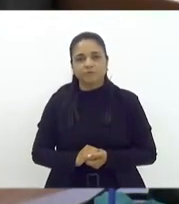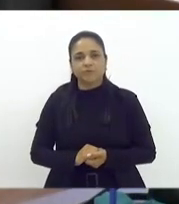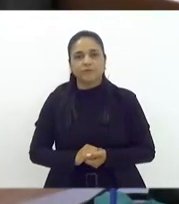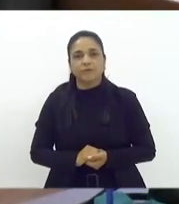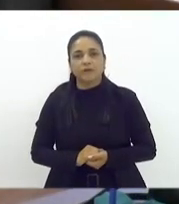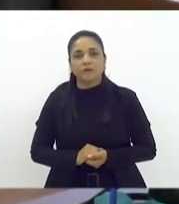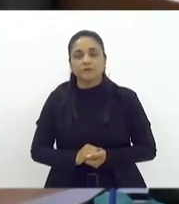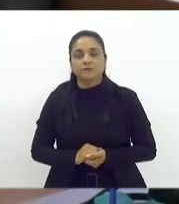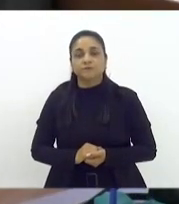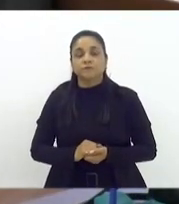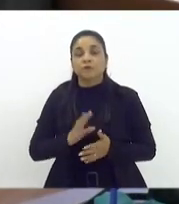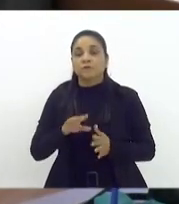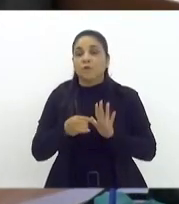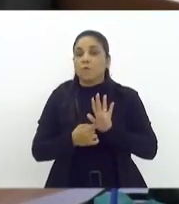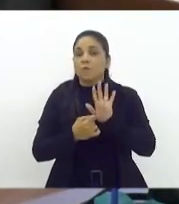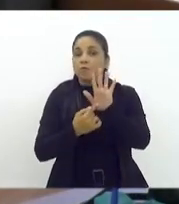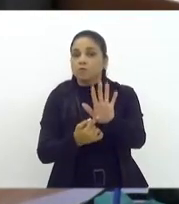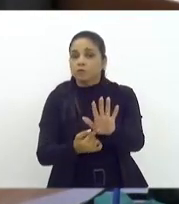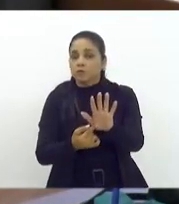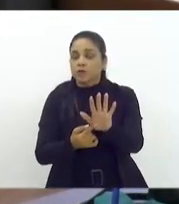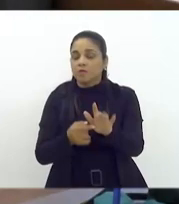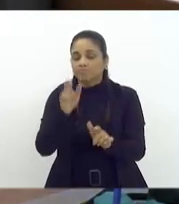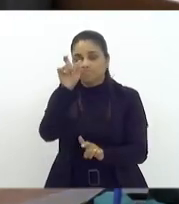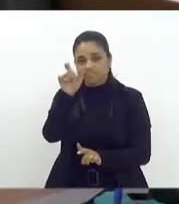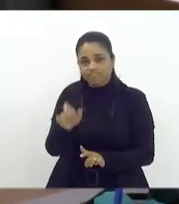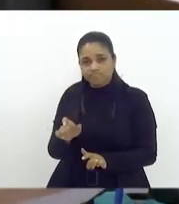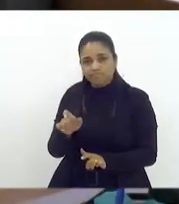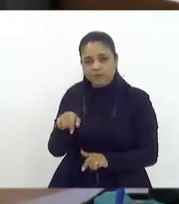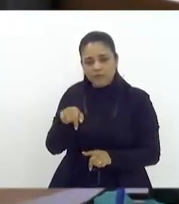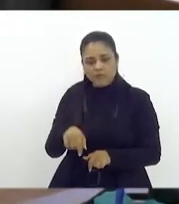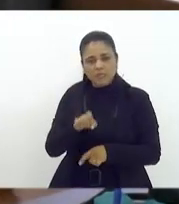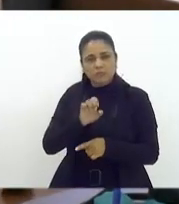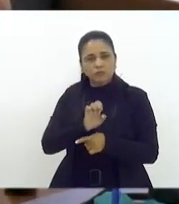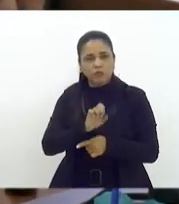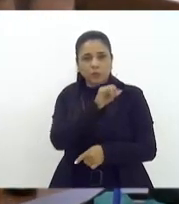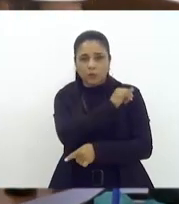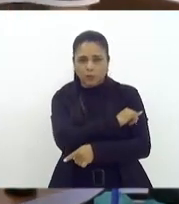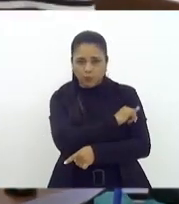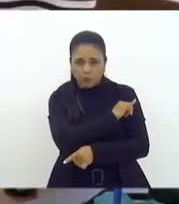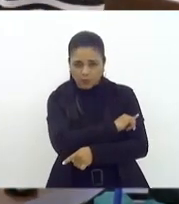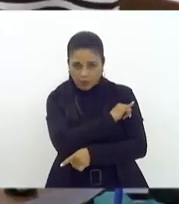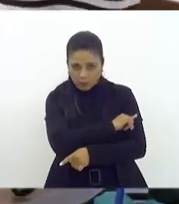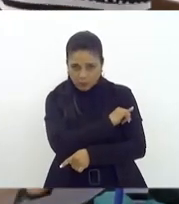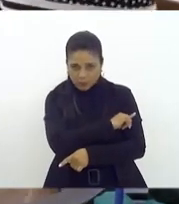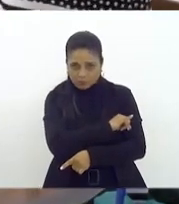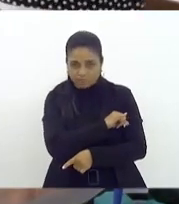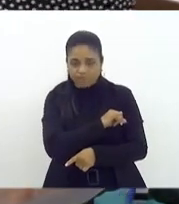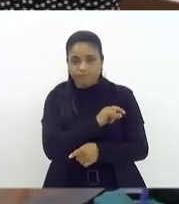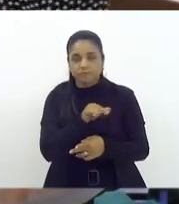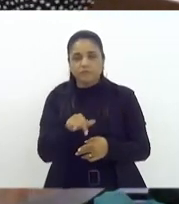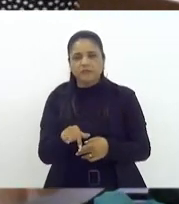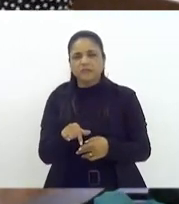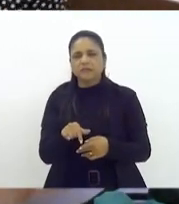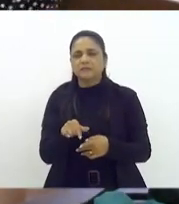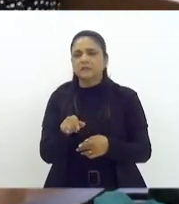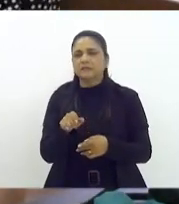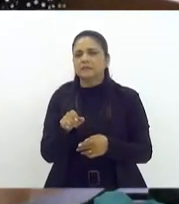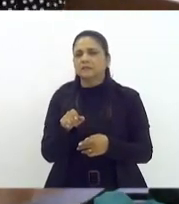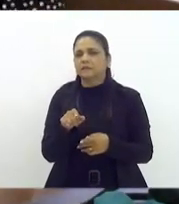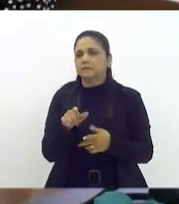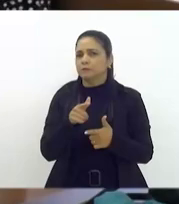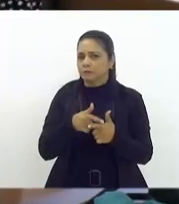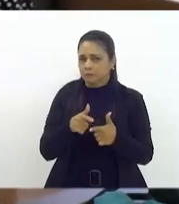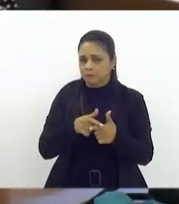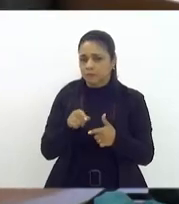eu vou trazer um caso e eu escolhi esse caso porque ele aqui do Rio de Janeiro e por que ele foge um pouco da maioria